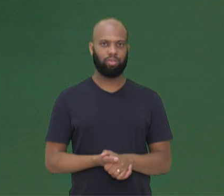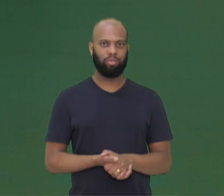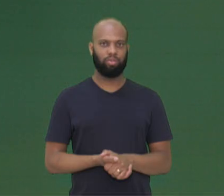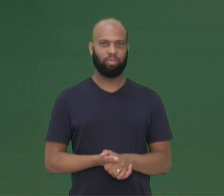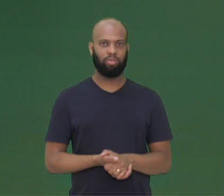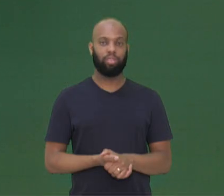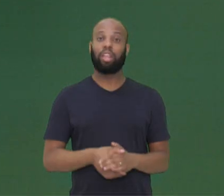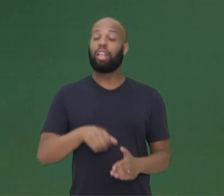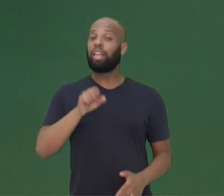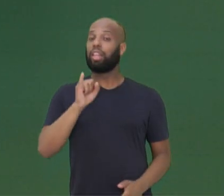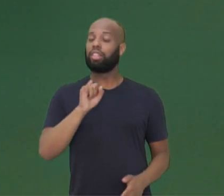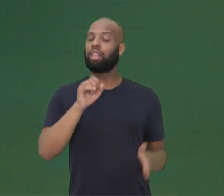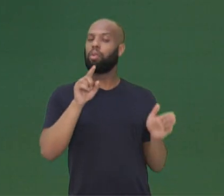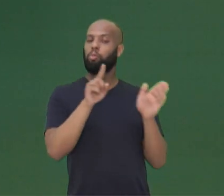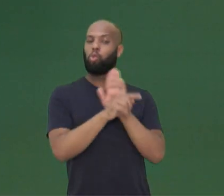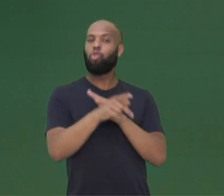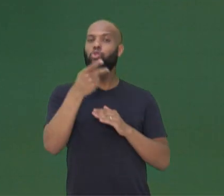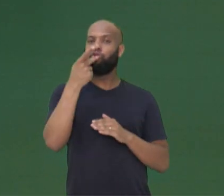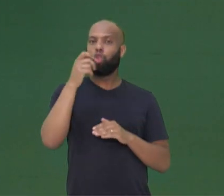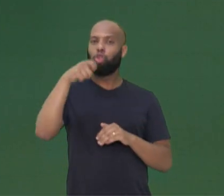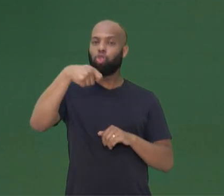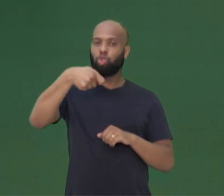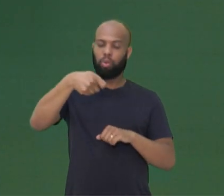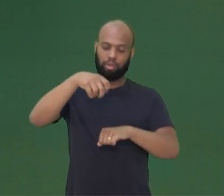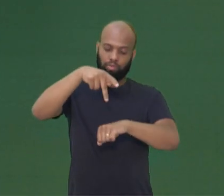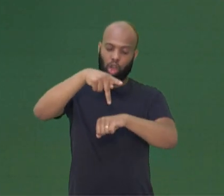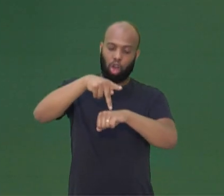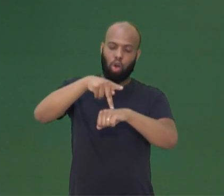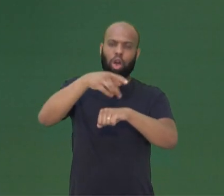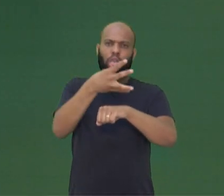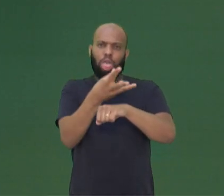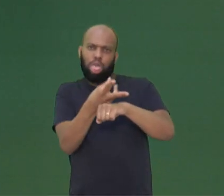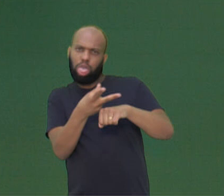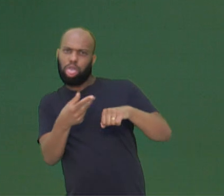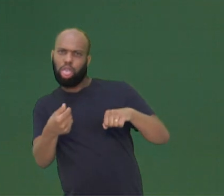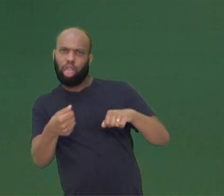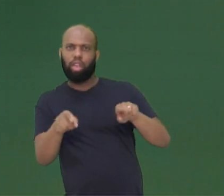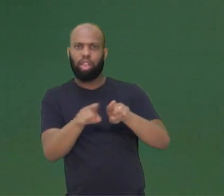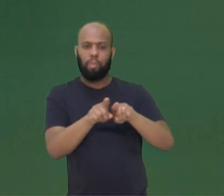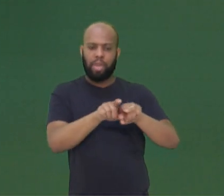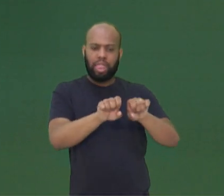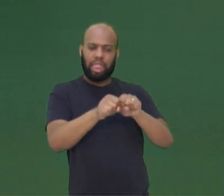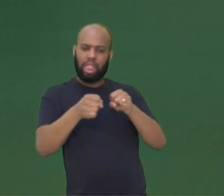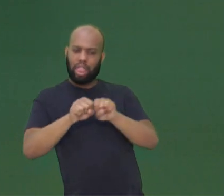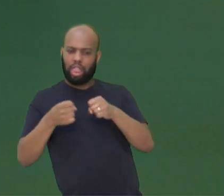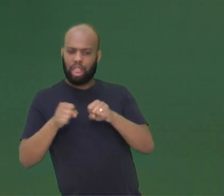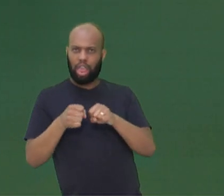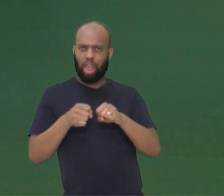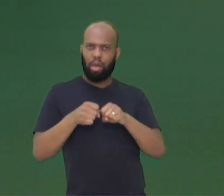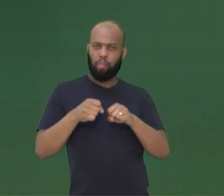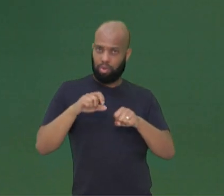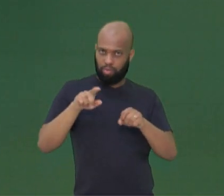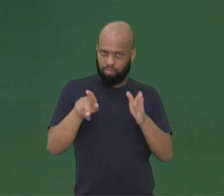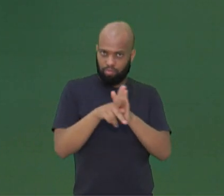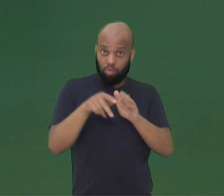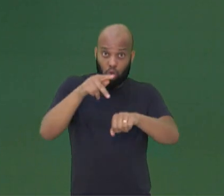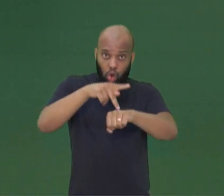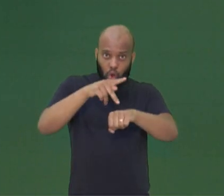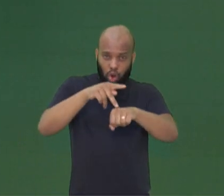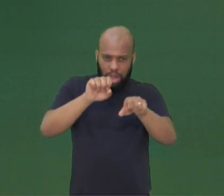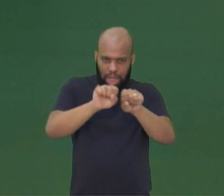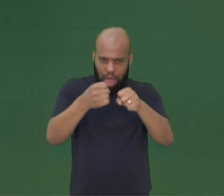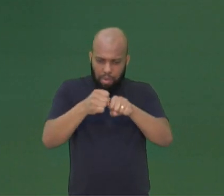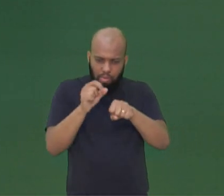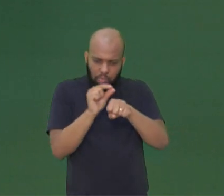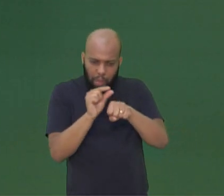Se o exercício falou no desgaste de rocha, na quebra, na fragmentação dessa rocha, nós